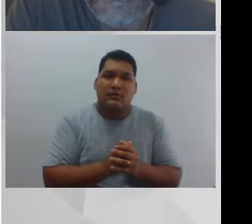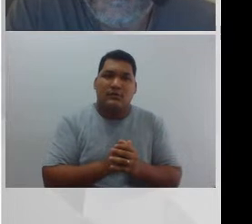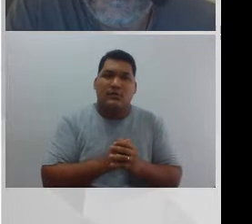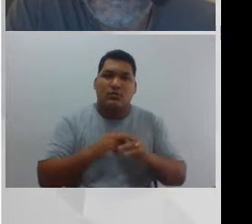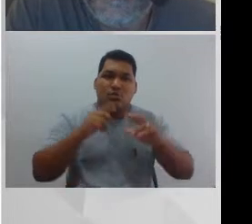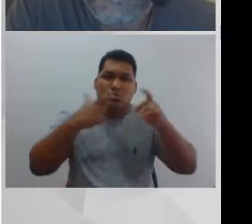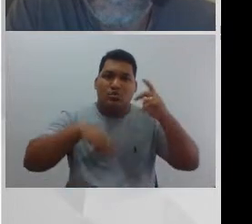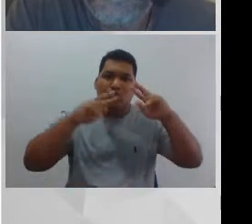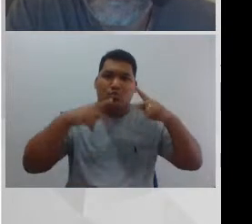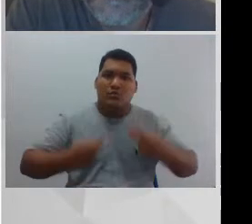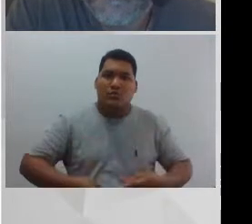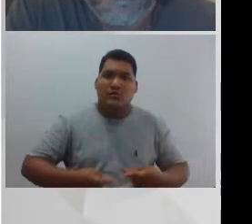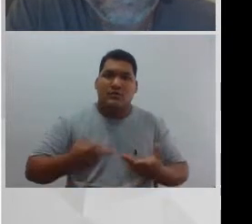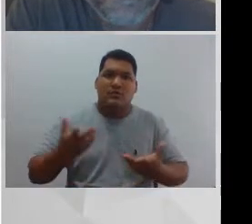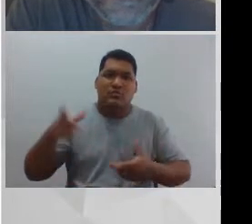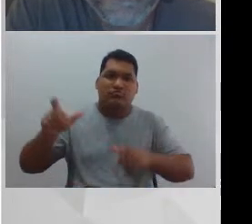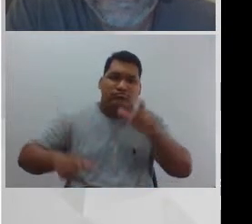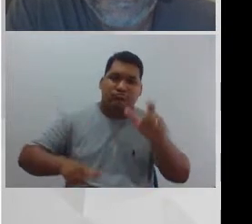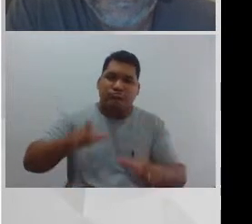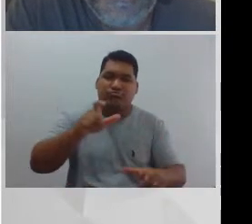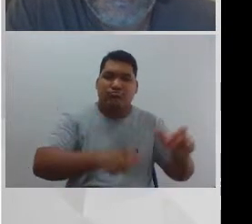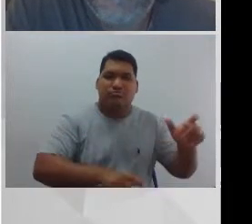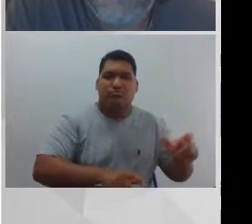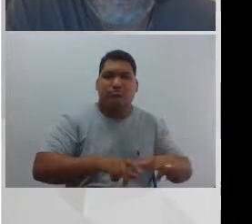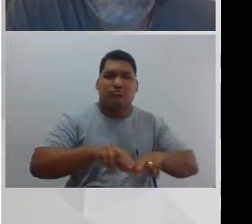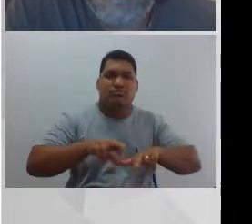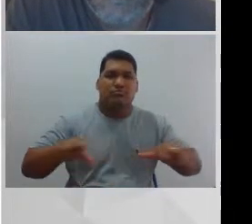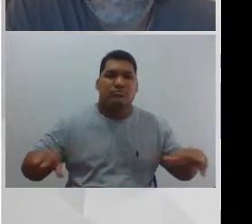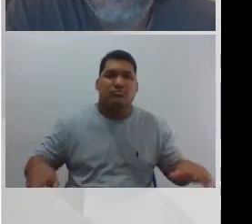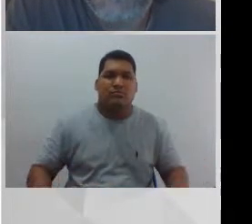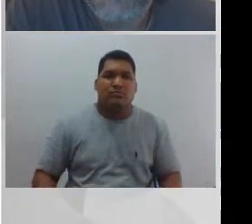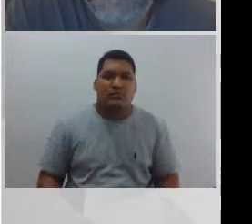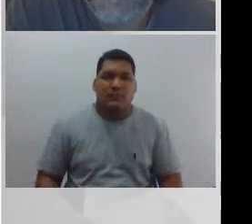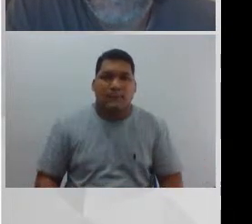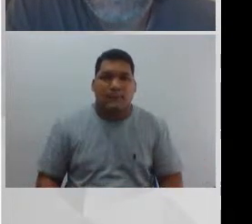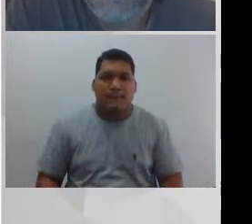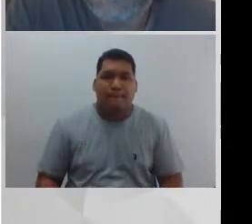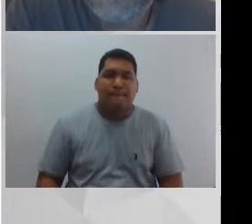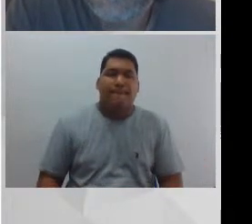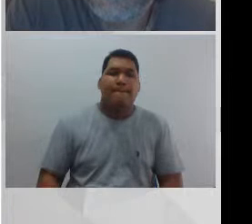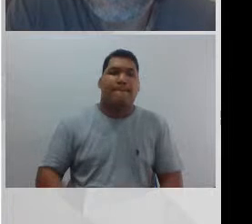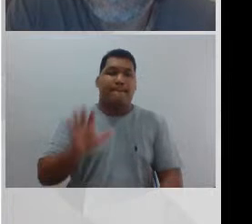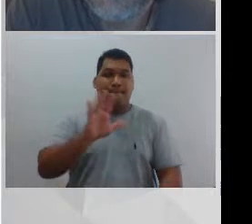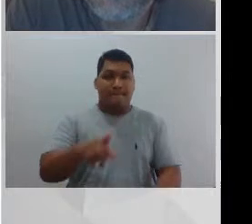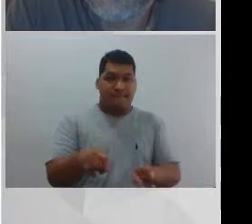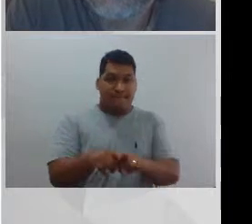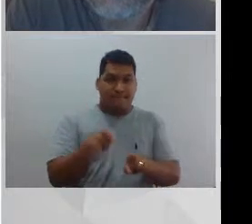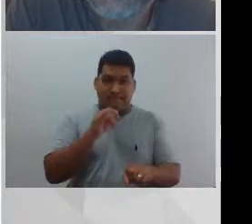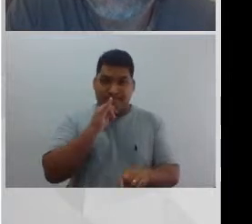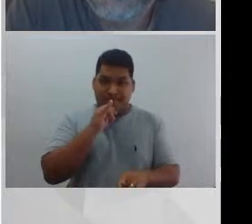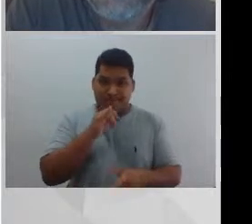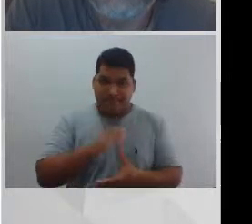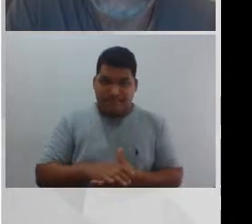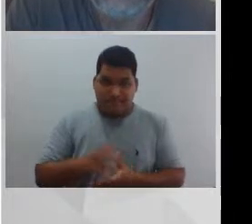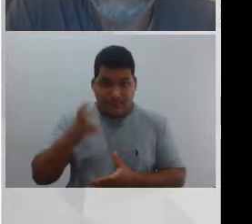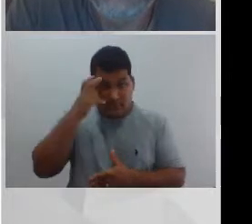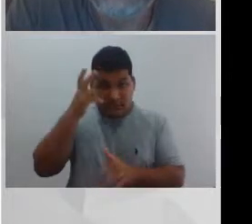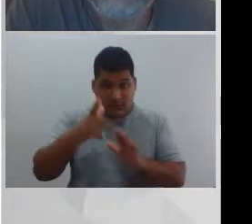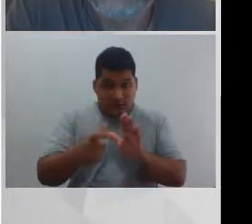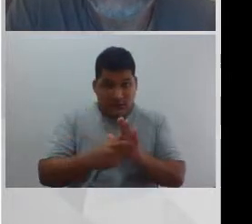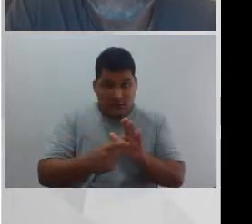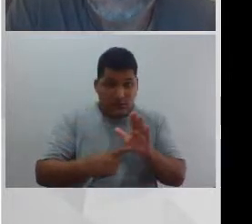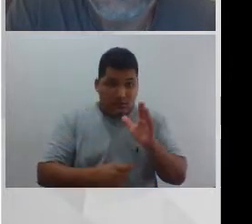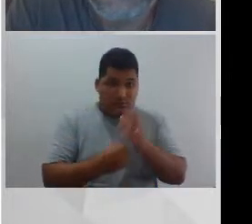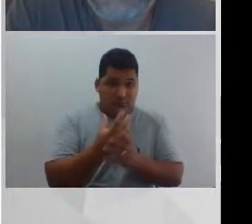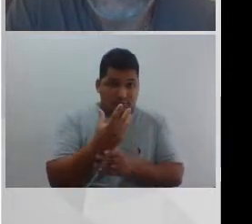de colônia de formigas, né? Mas, a princípio, a inteligência artificial surgiu, né,